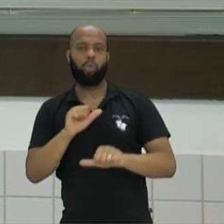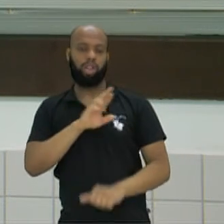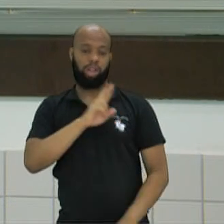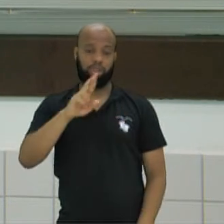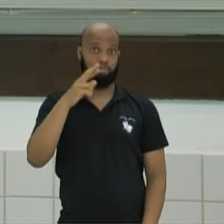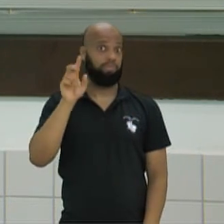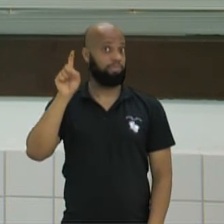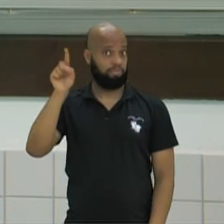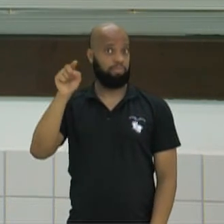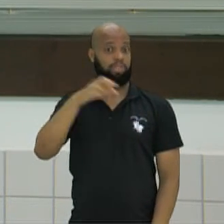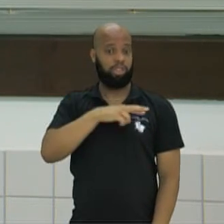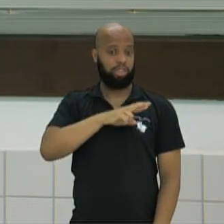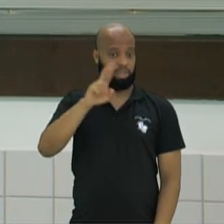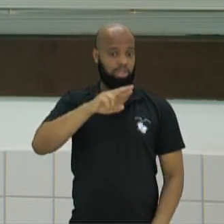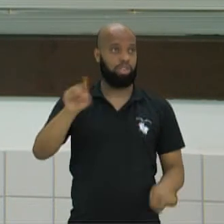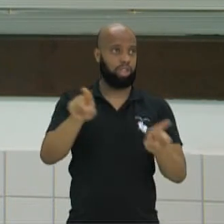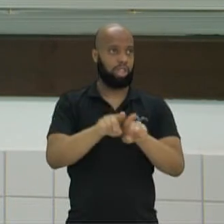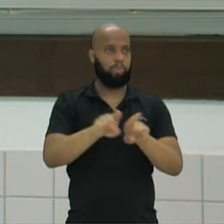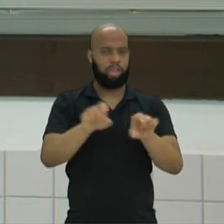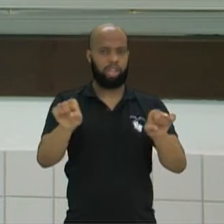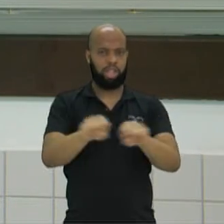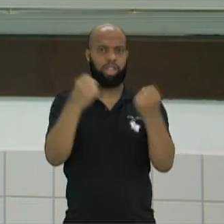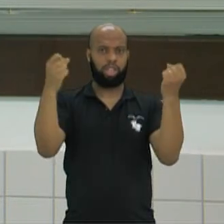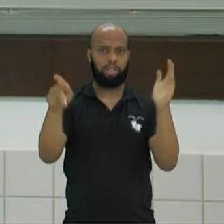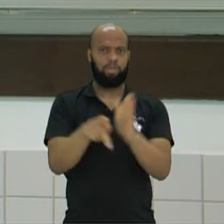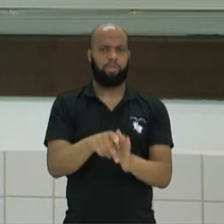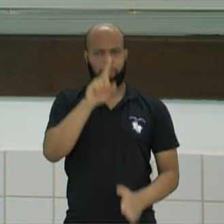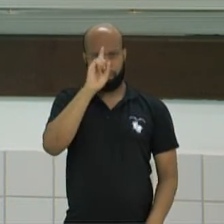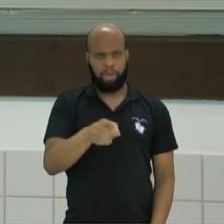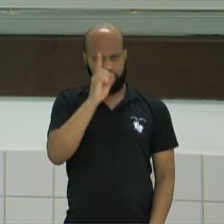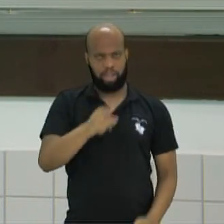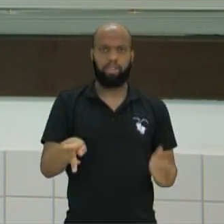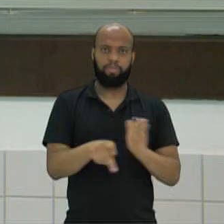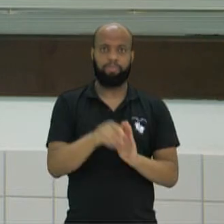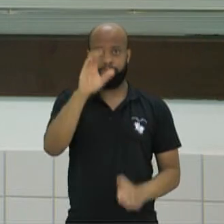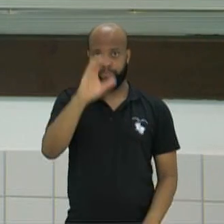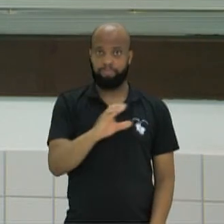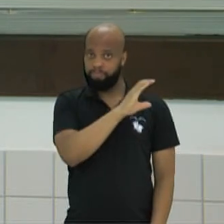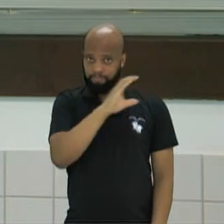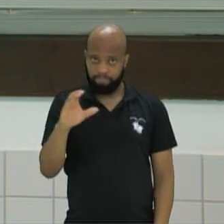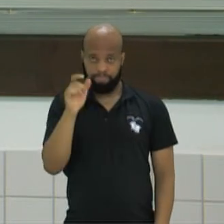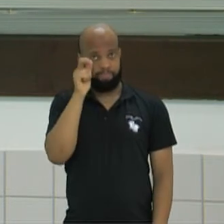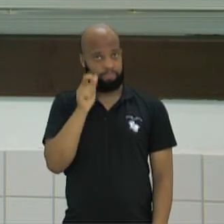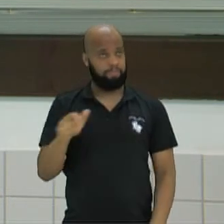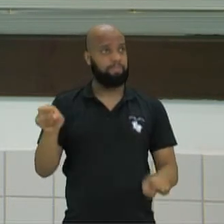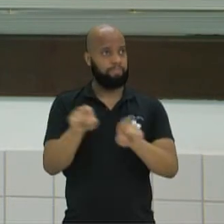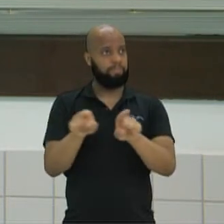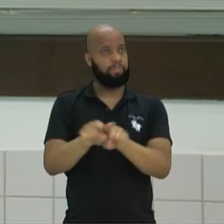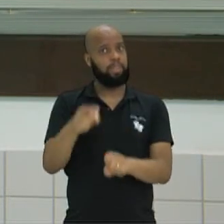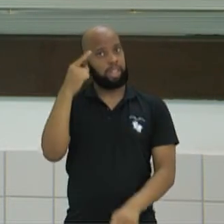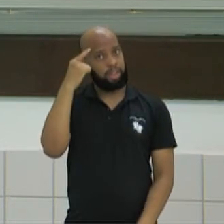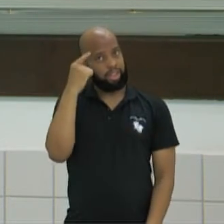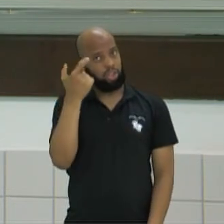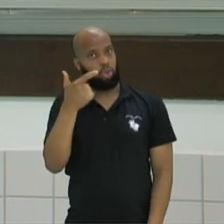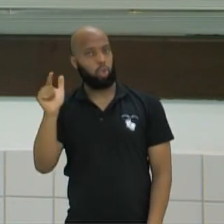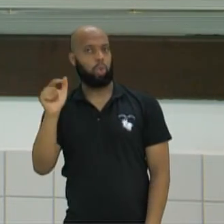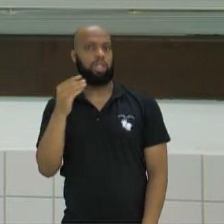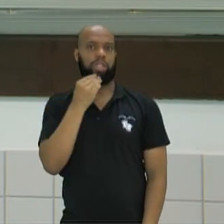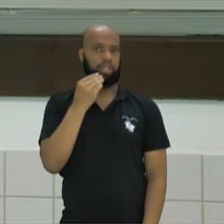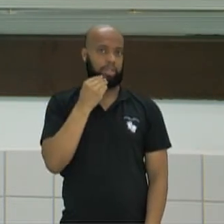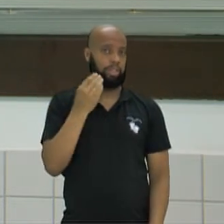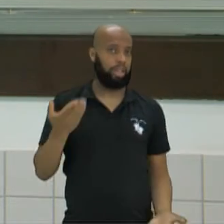para essa região. Iria quebrar o monopólio religioso da Igreja Católica na região. É muito interessante nós pensarmos em outras